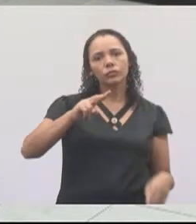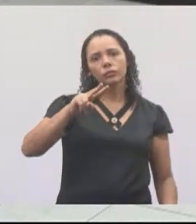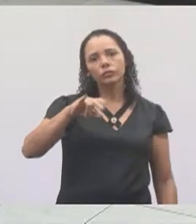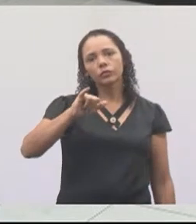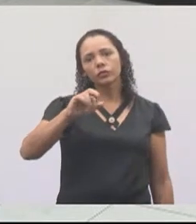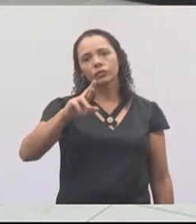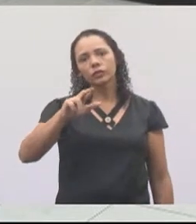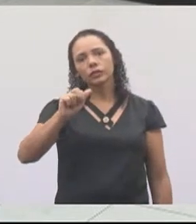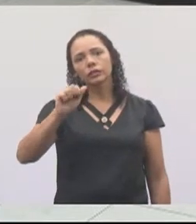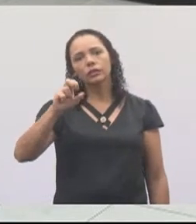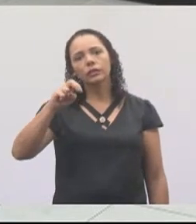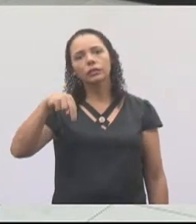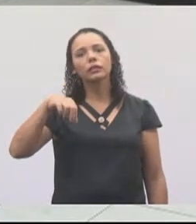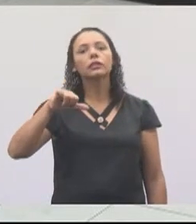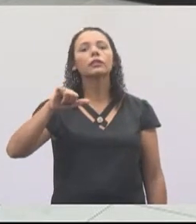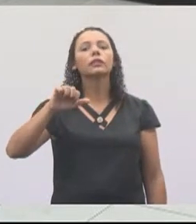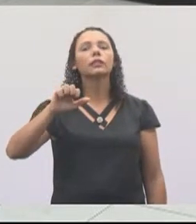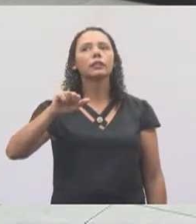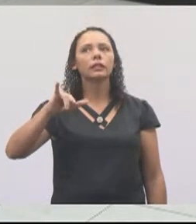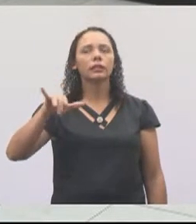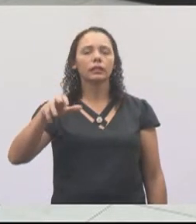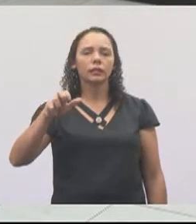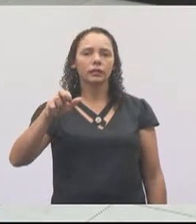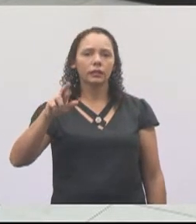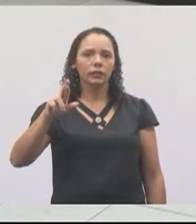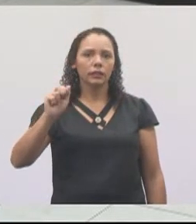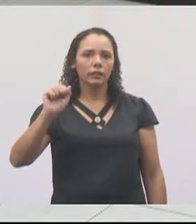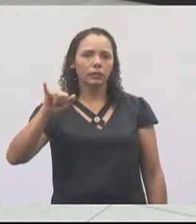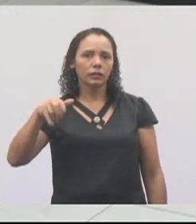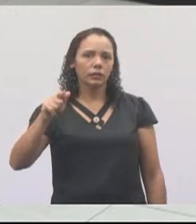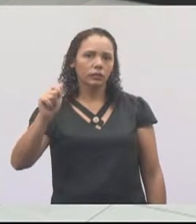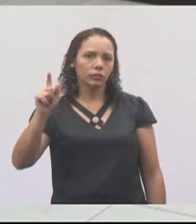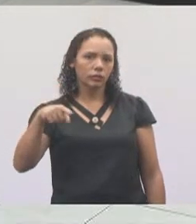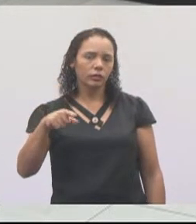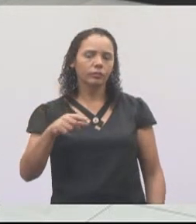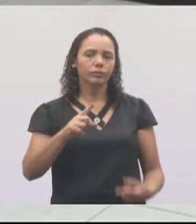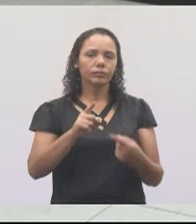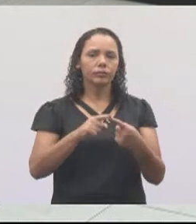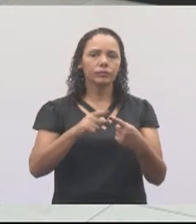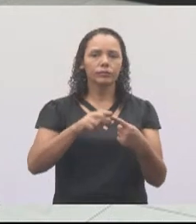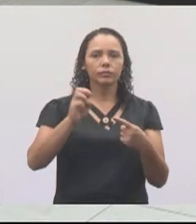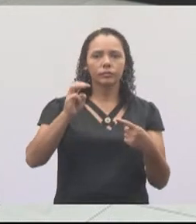Ijau, Veraneio Irajá. Em nome do Maicon, da Juliana.